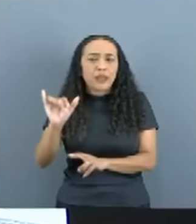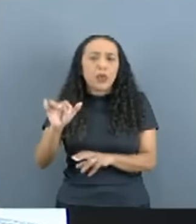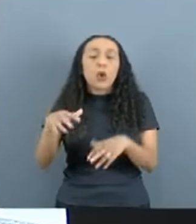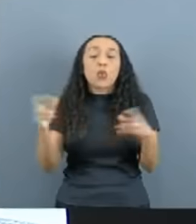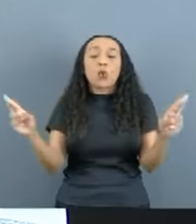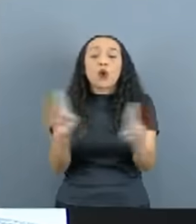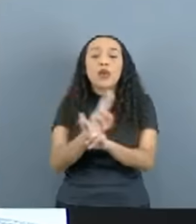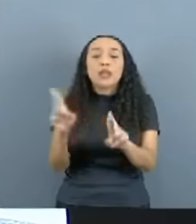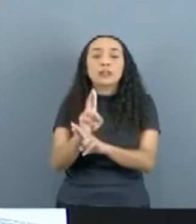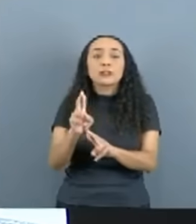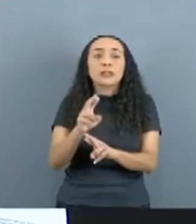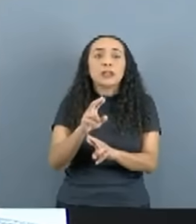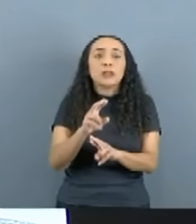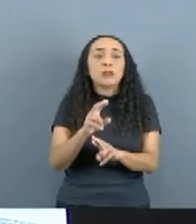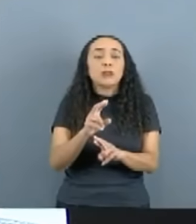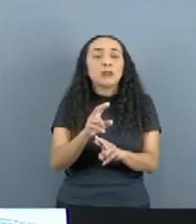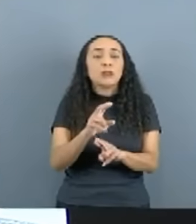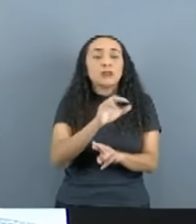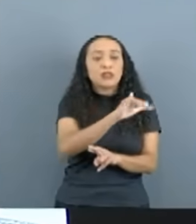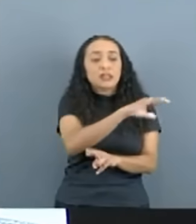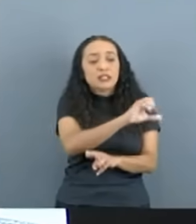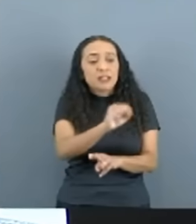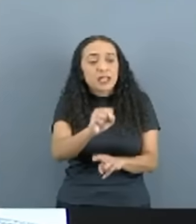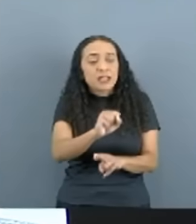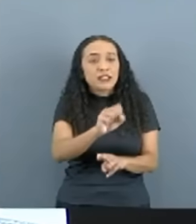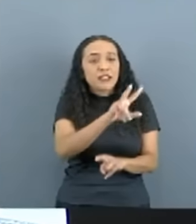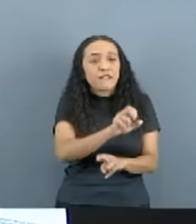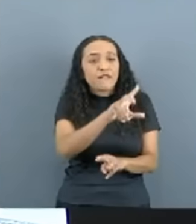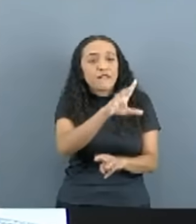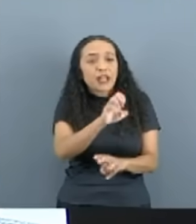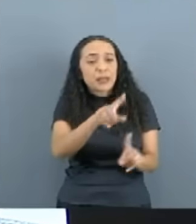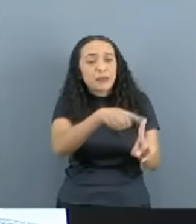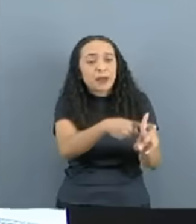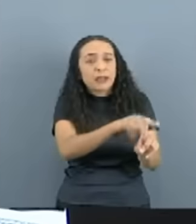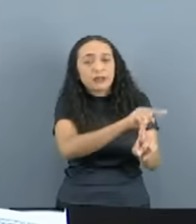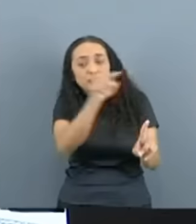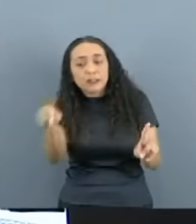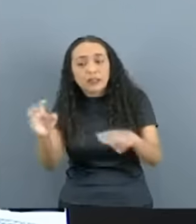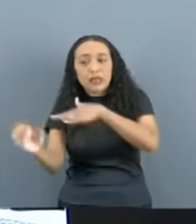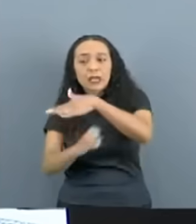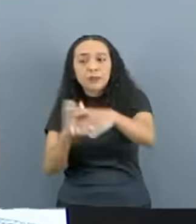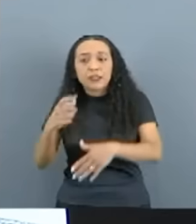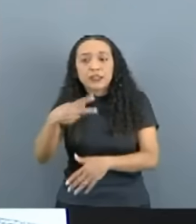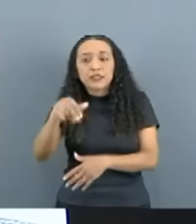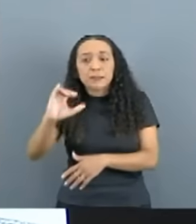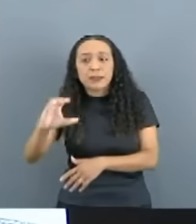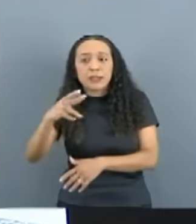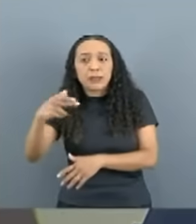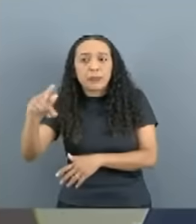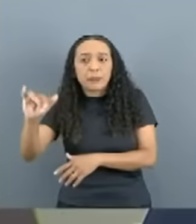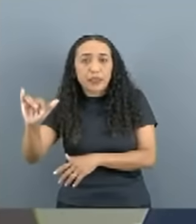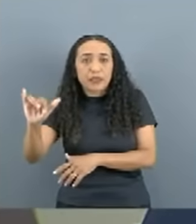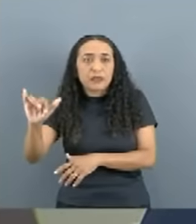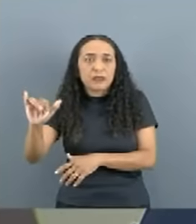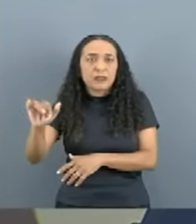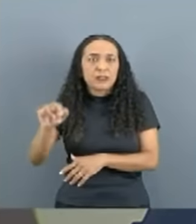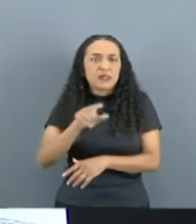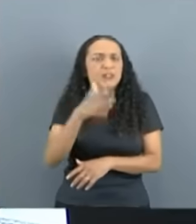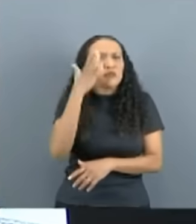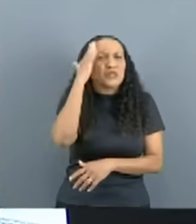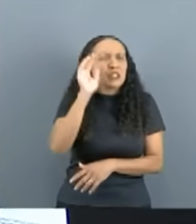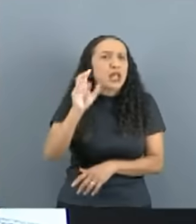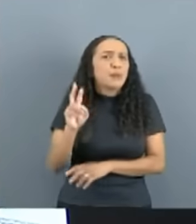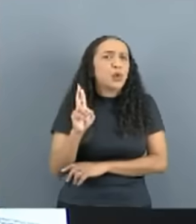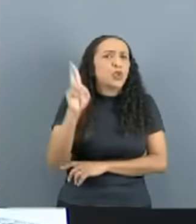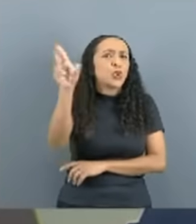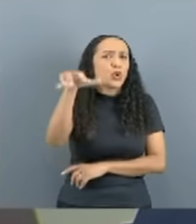do INSS Vale Mais com essa empresa, PicPay. O senhor sabe? O senhor sabe quem são os donos